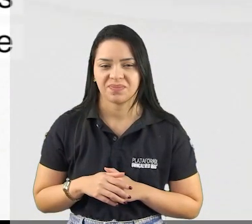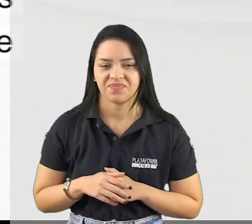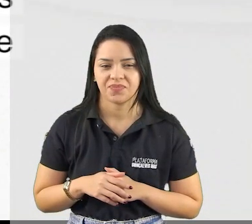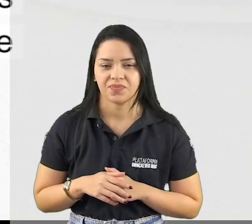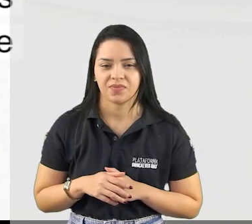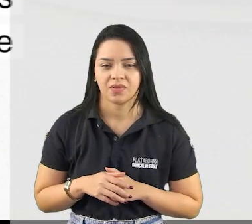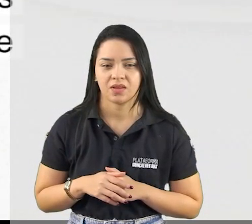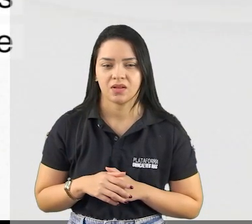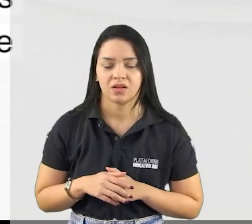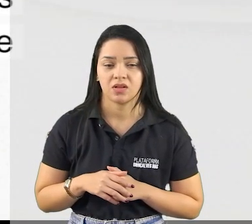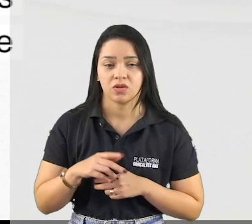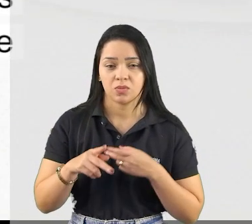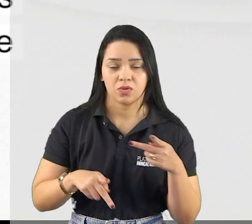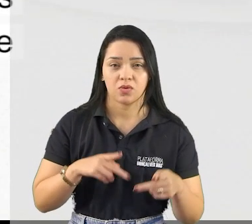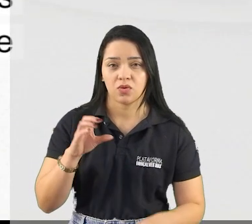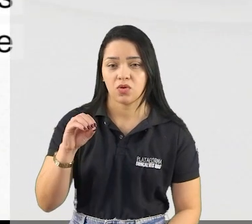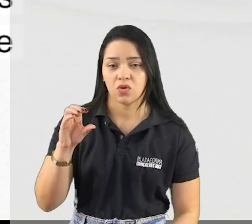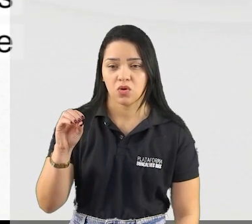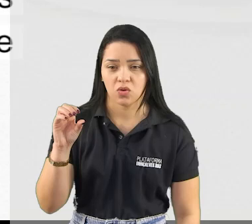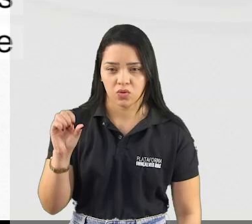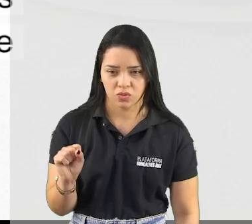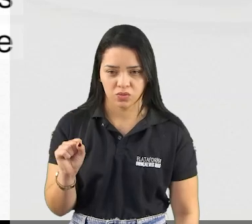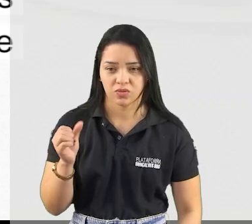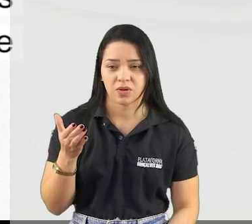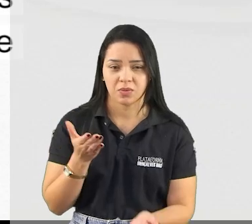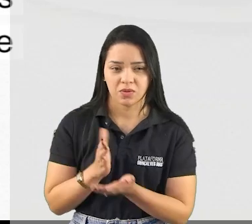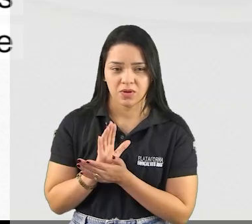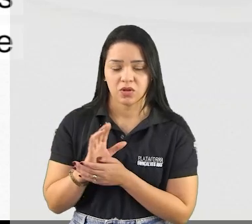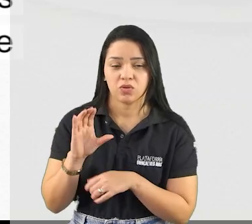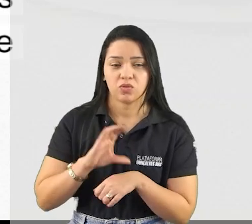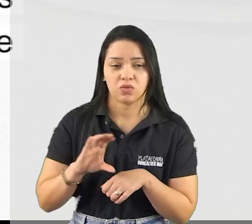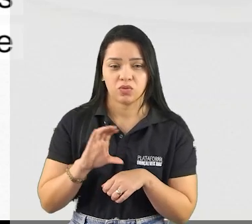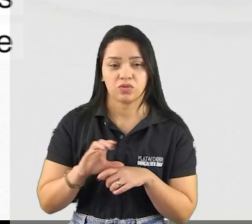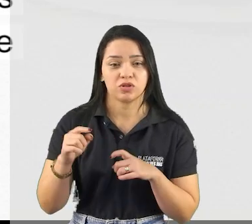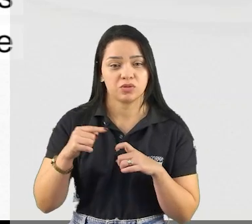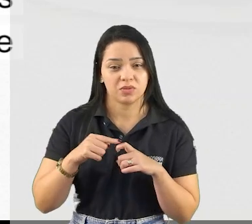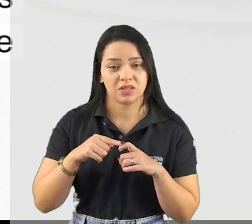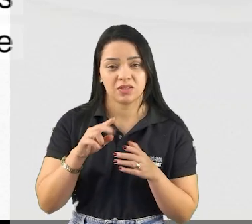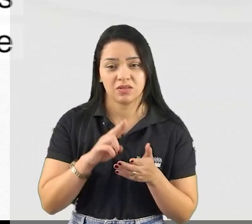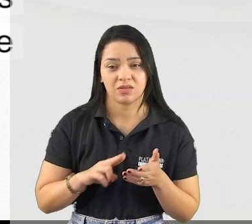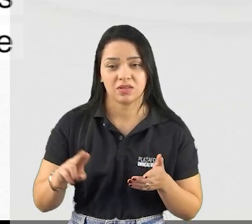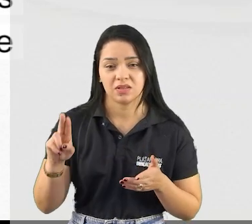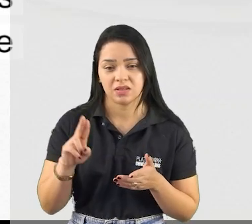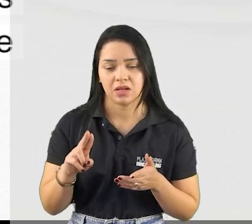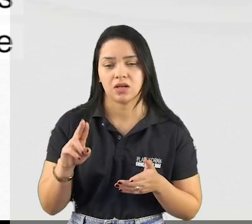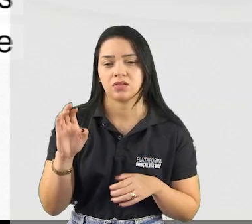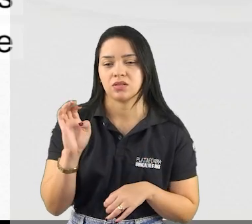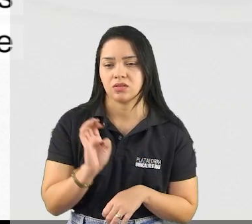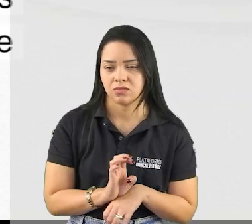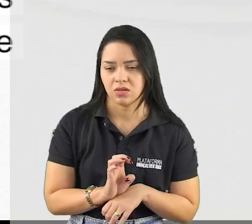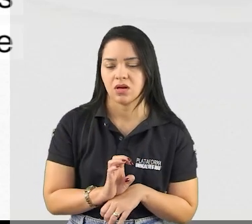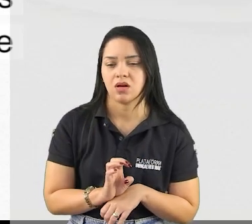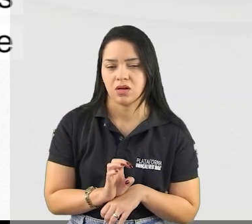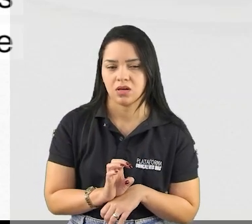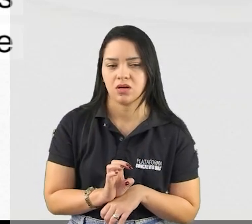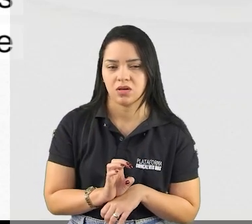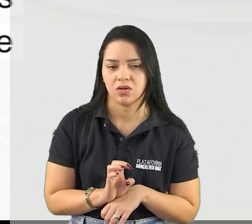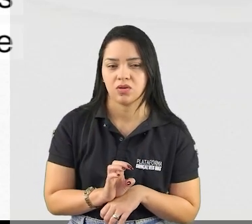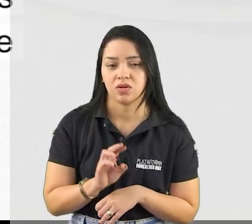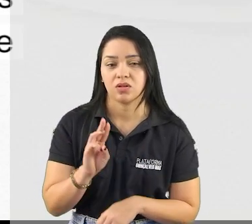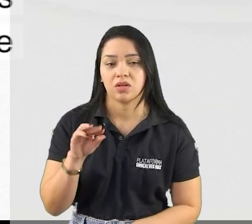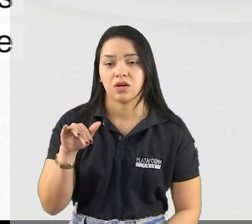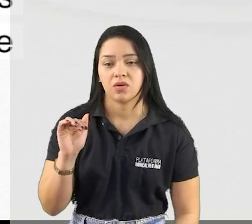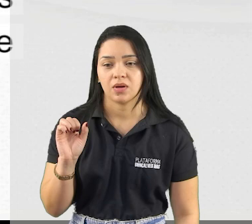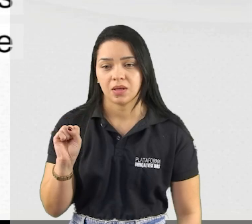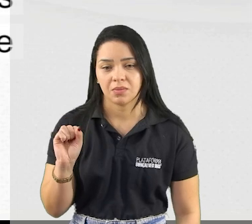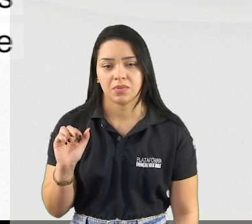Olha só, estudante do povoado Cocos, em Mirador, Maranhão, foi aprovada no curso de Medicina na Universidade Estadual da